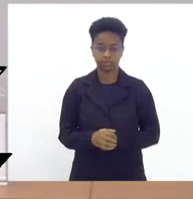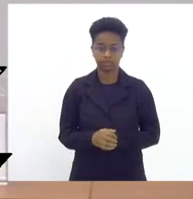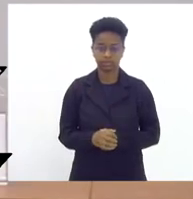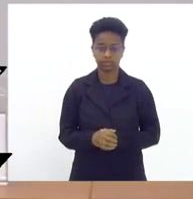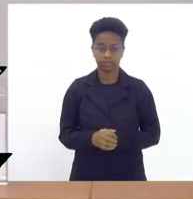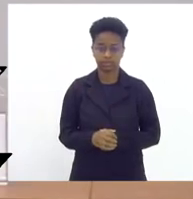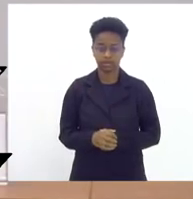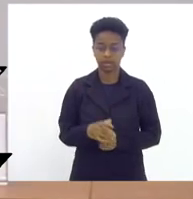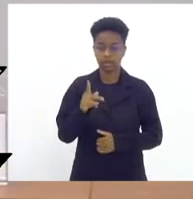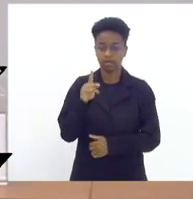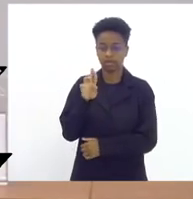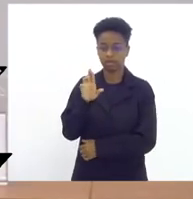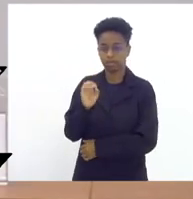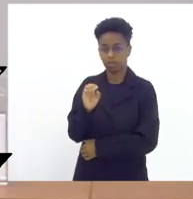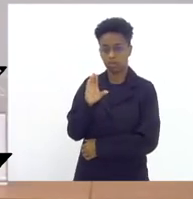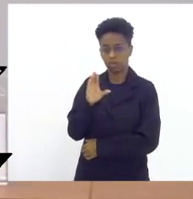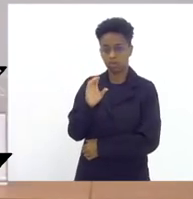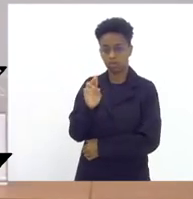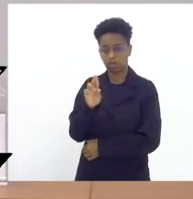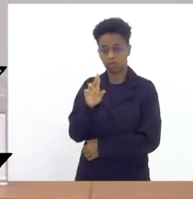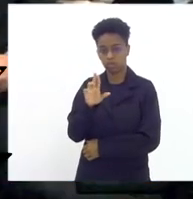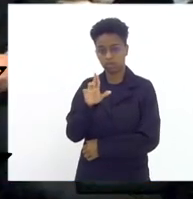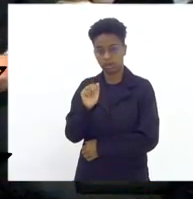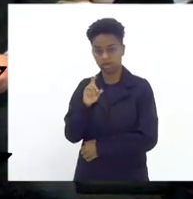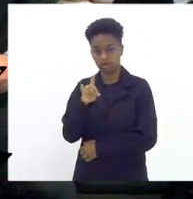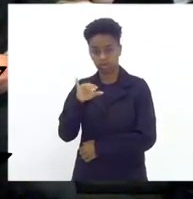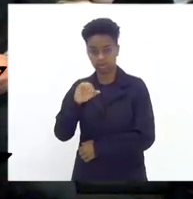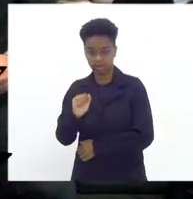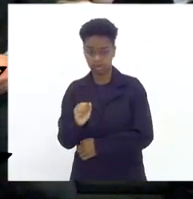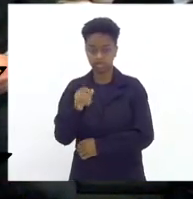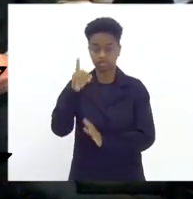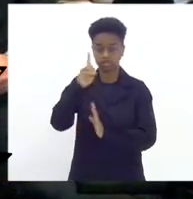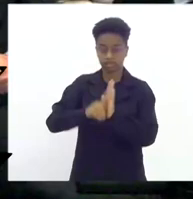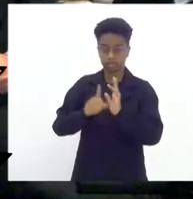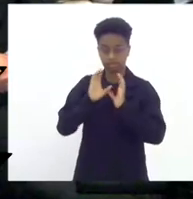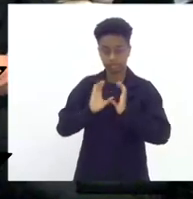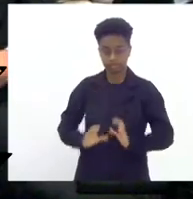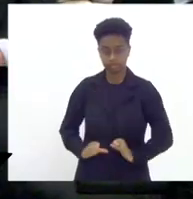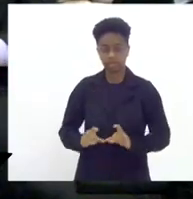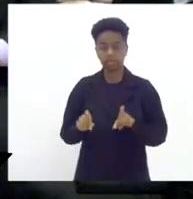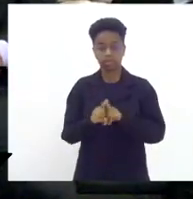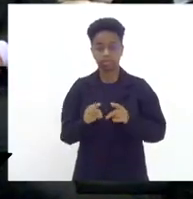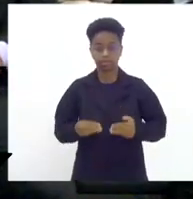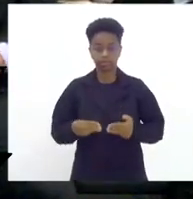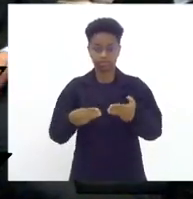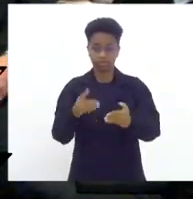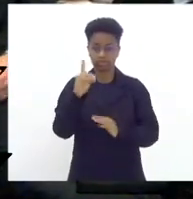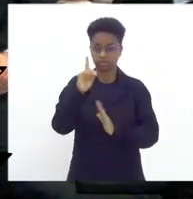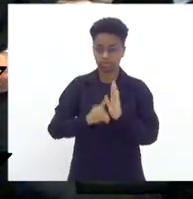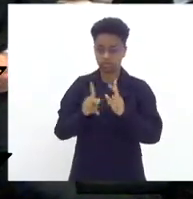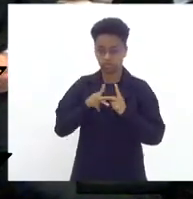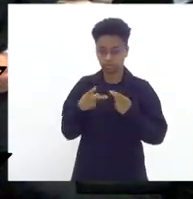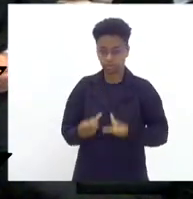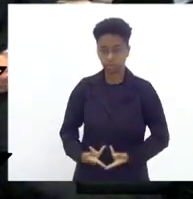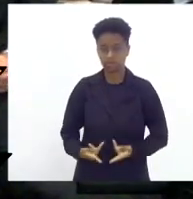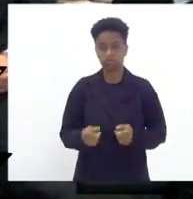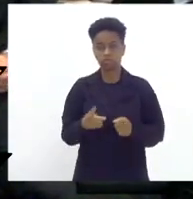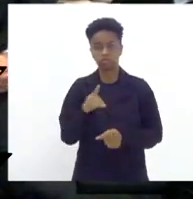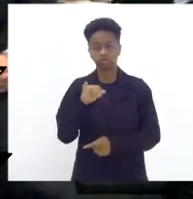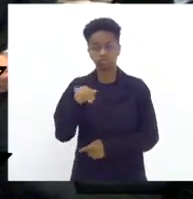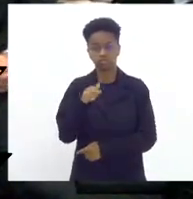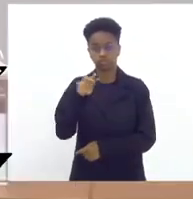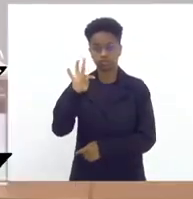procuradoria geral dos direitos do cidadão cartas pare Ministério dos Direitos Humanos junta local